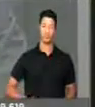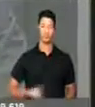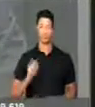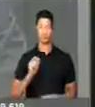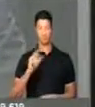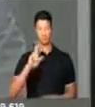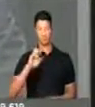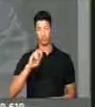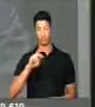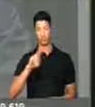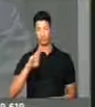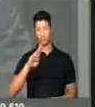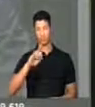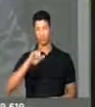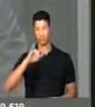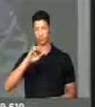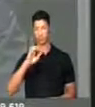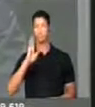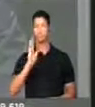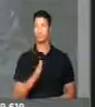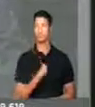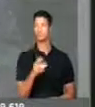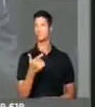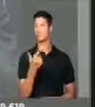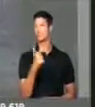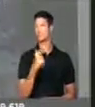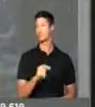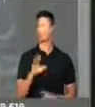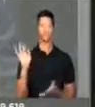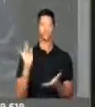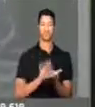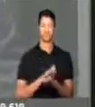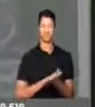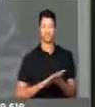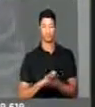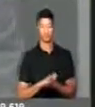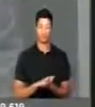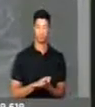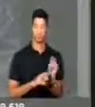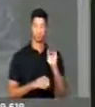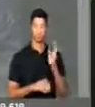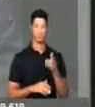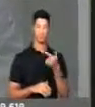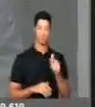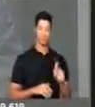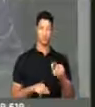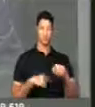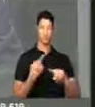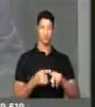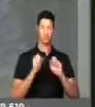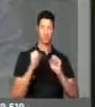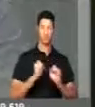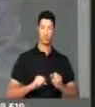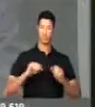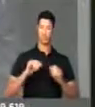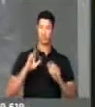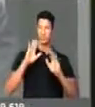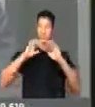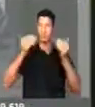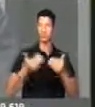de uma república que já não se tinha mais legitimidade, em que já não se tinha mais o poder